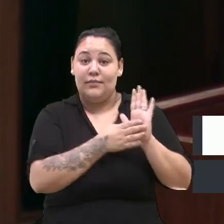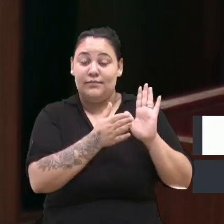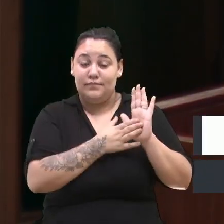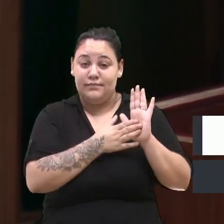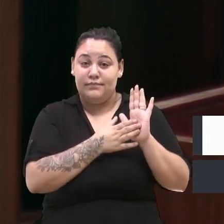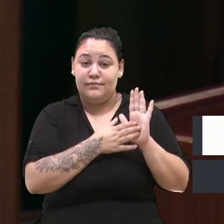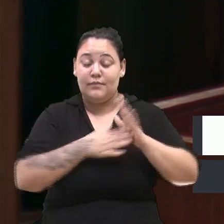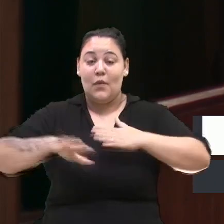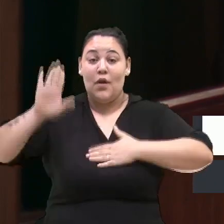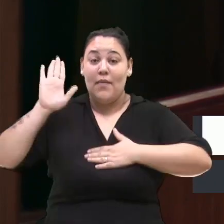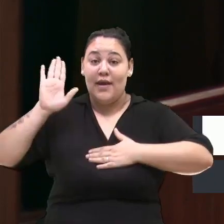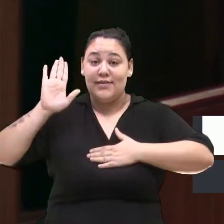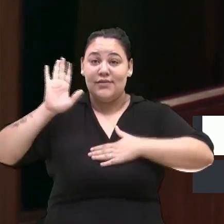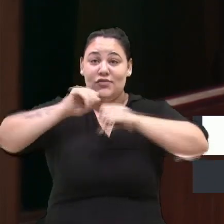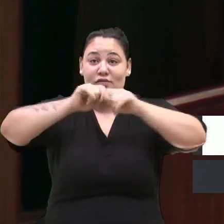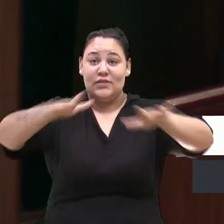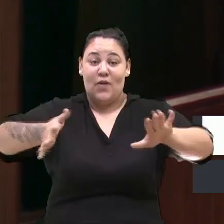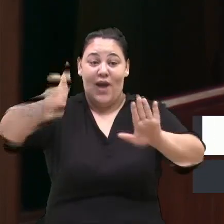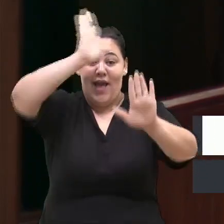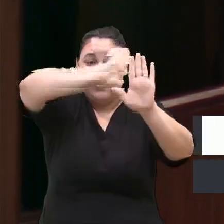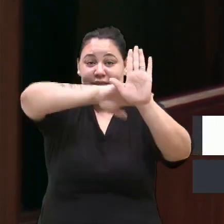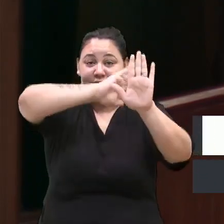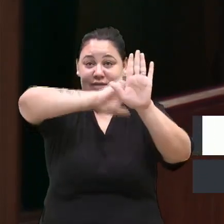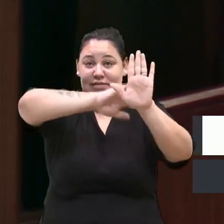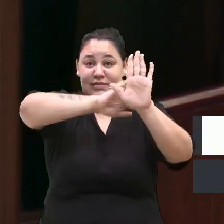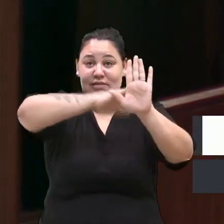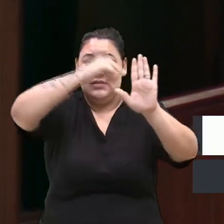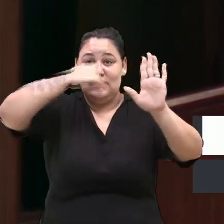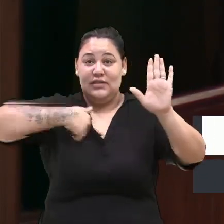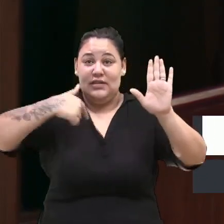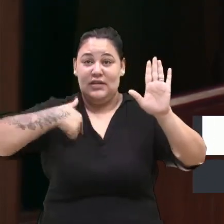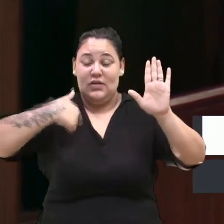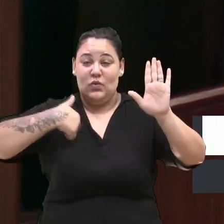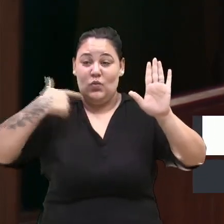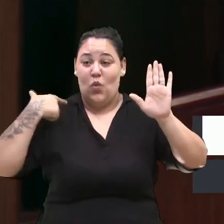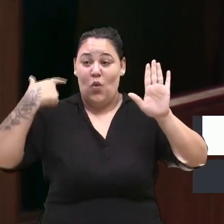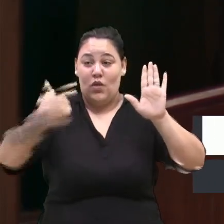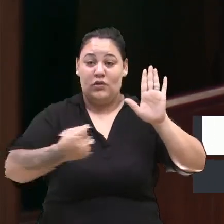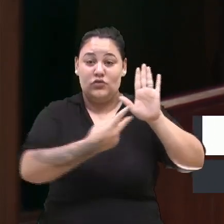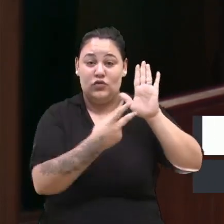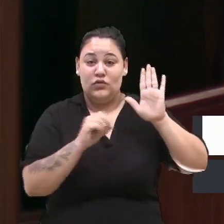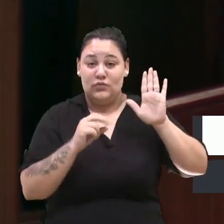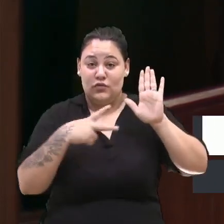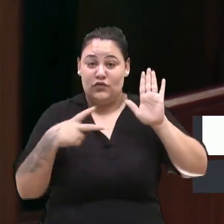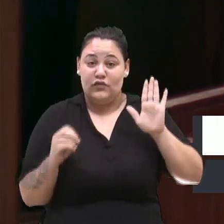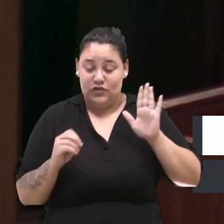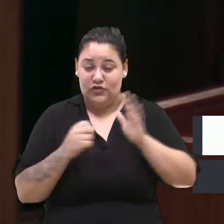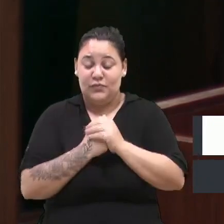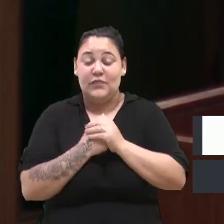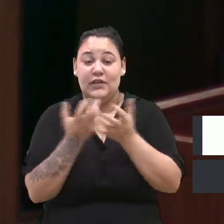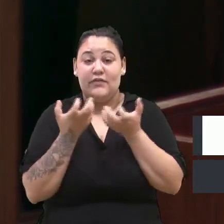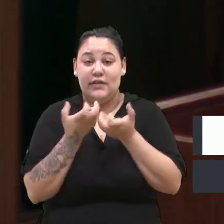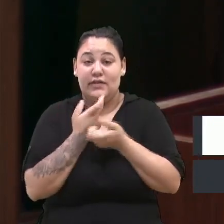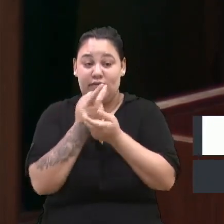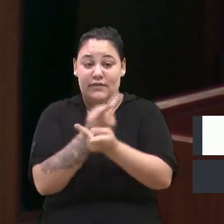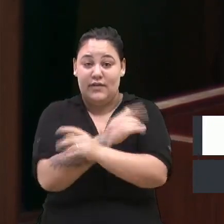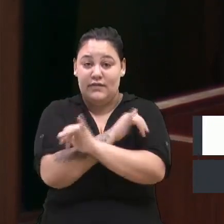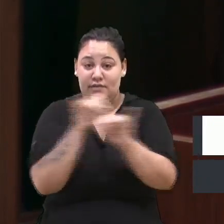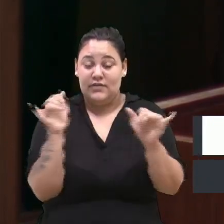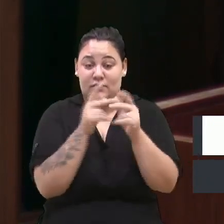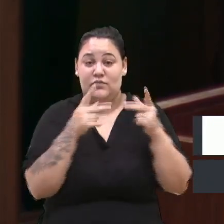campanha, atrás do panfleto pelo qual eu me elegi em 2020. E eu queria dizer à